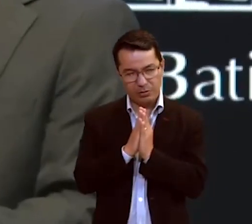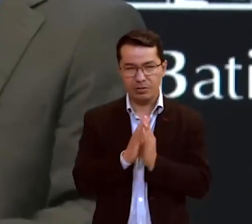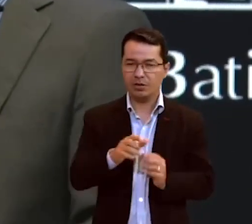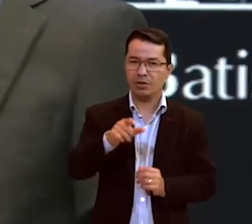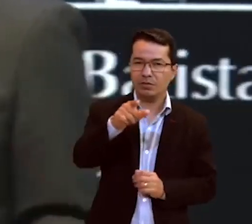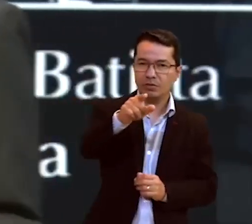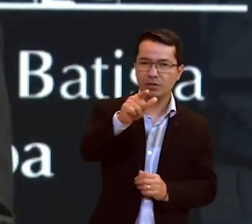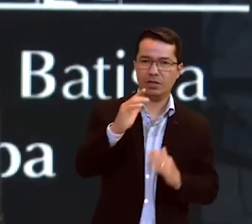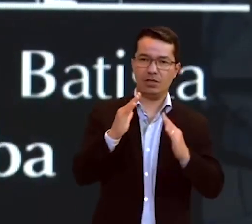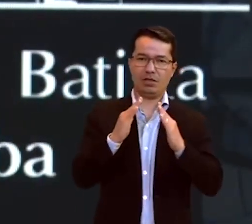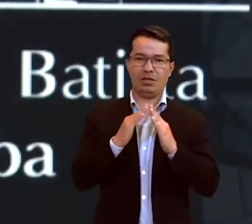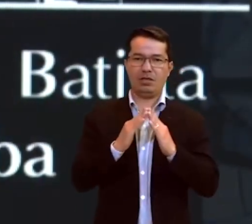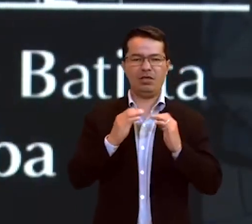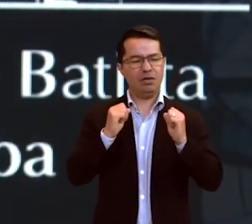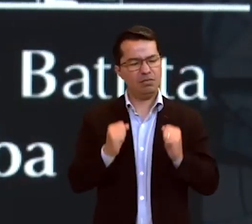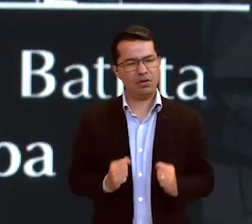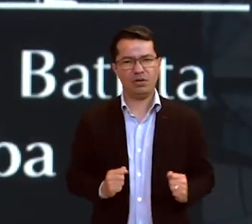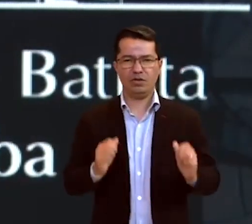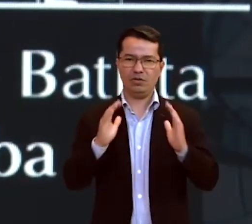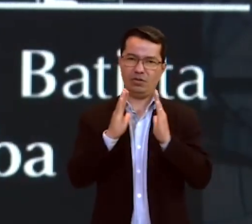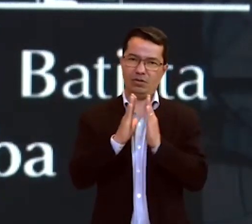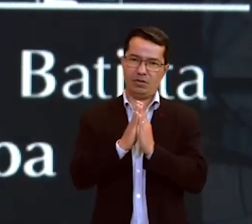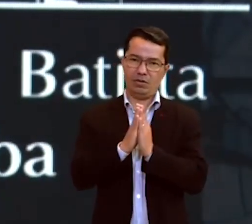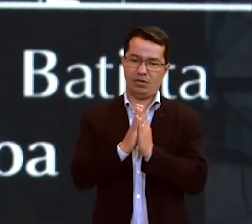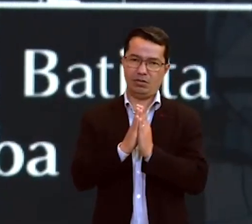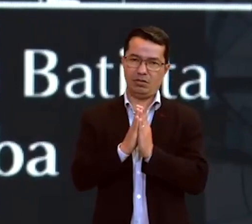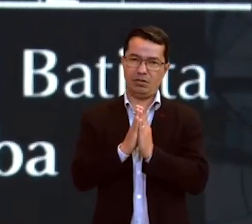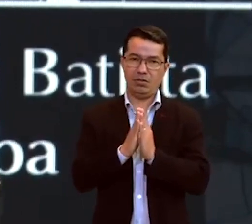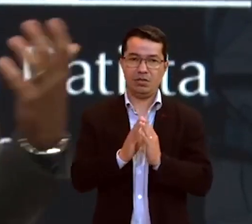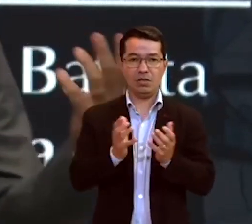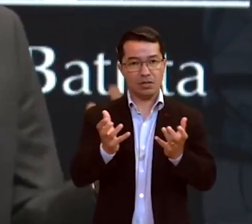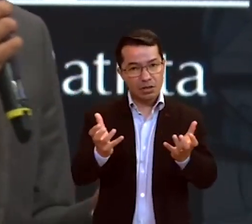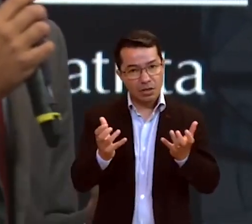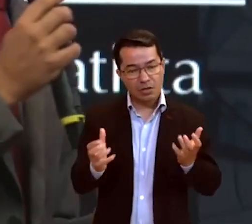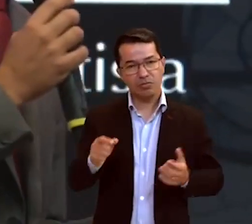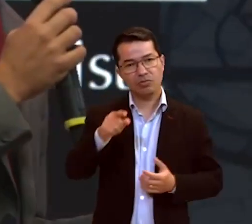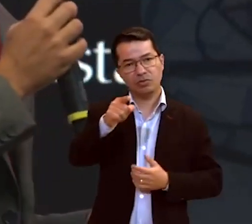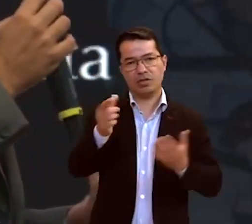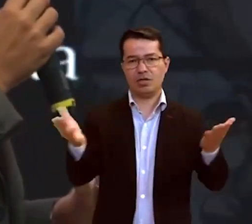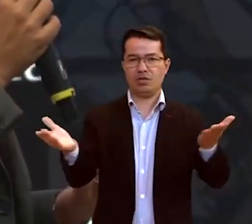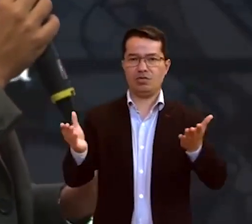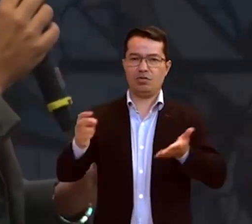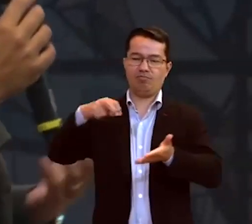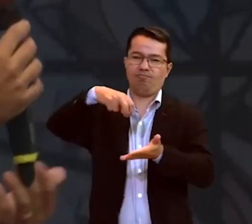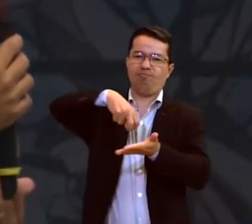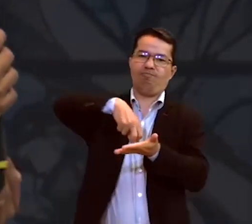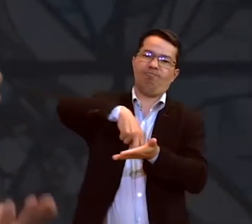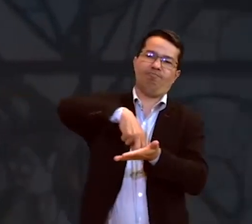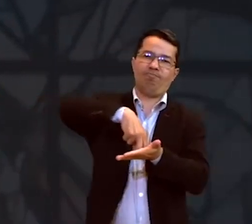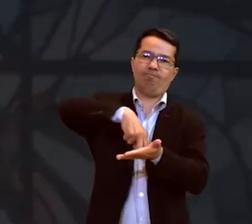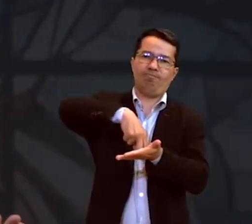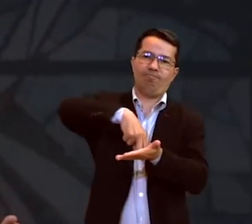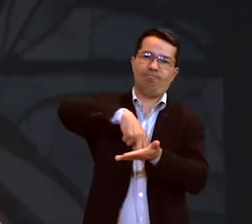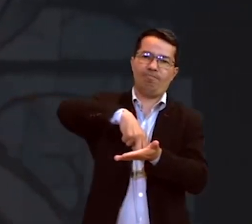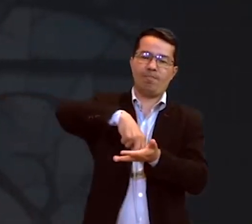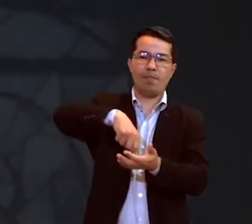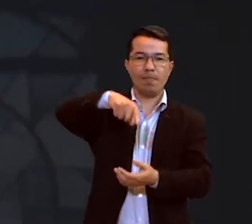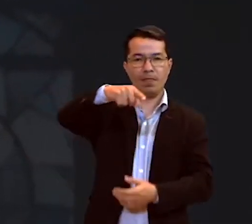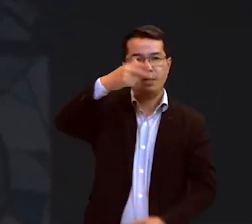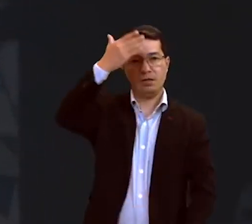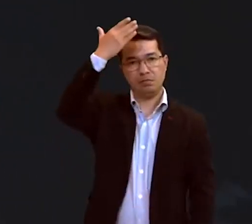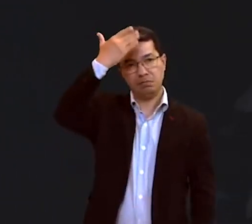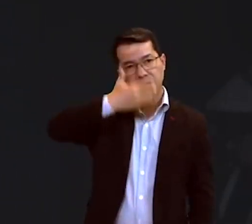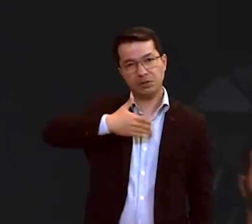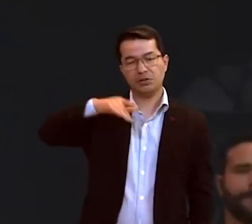e você pode, eu queria que você dobrasse o teu joelho. Você vai falar com Deus nesse momento. Você vai apresentar diante dele as